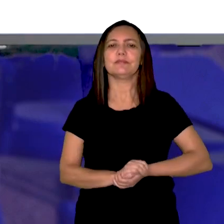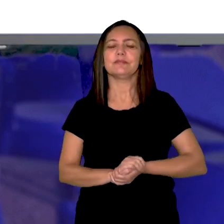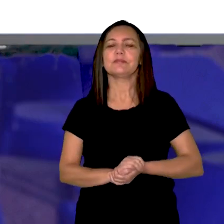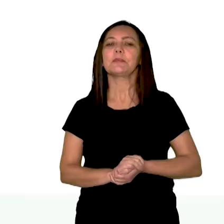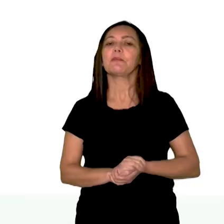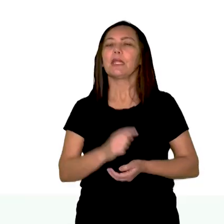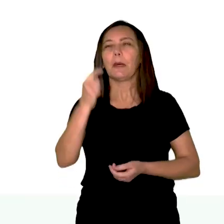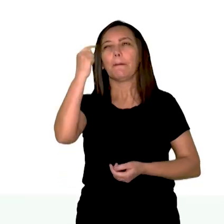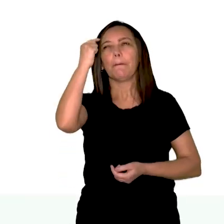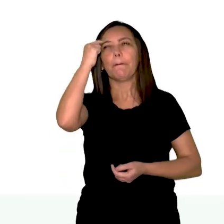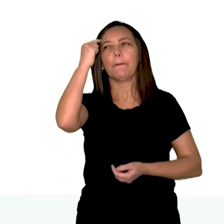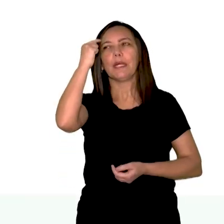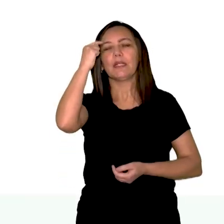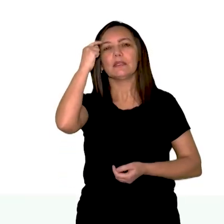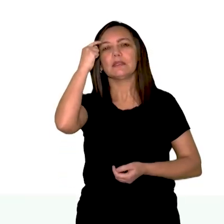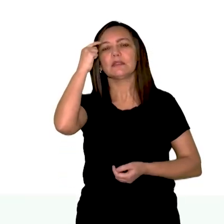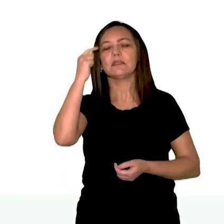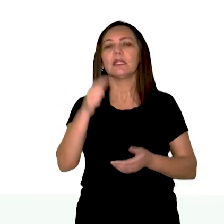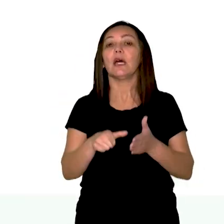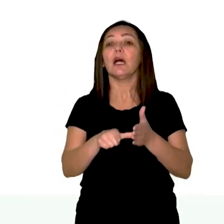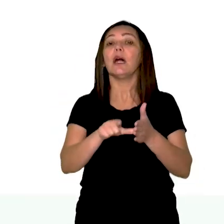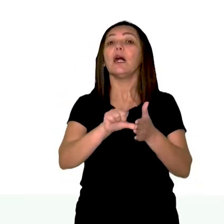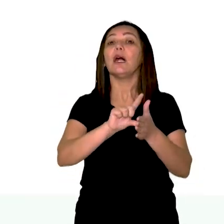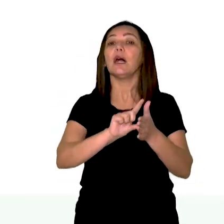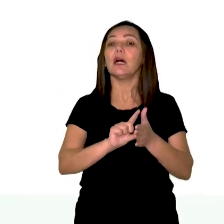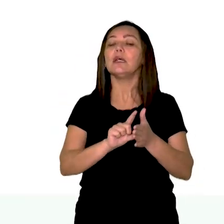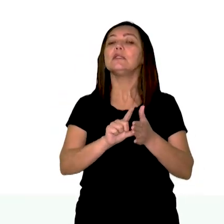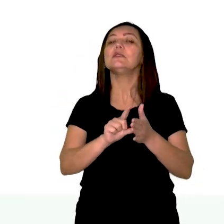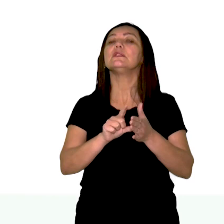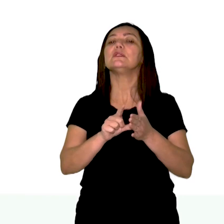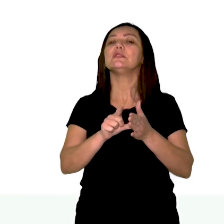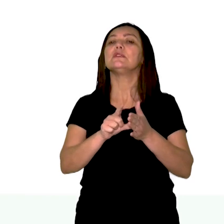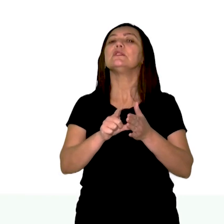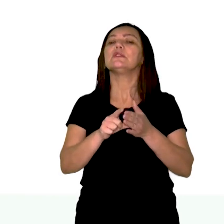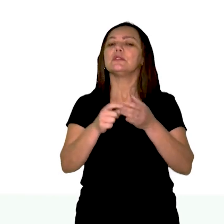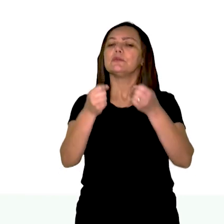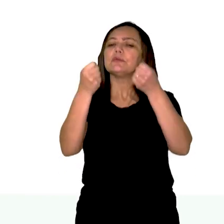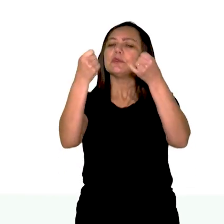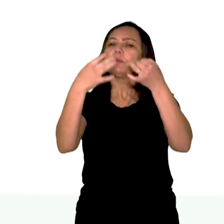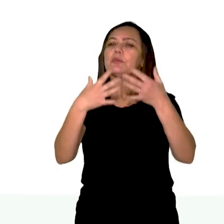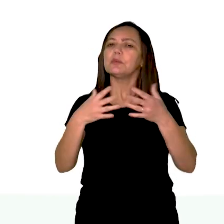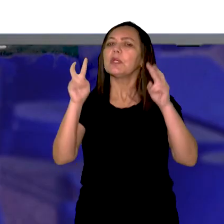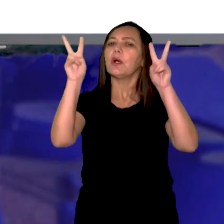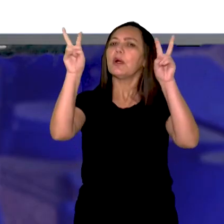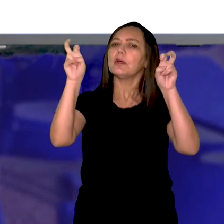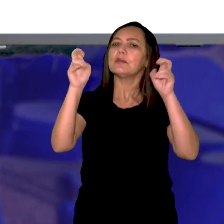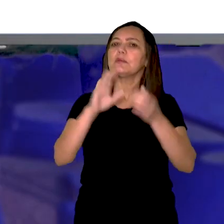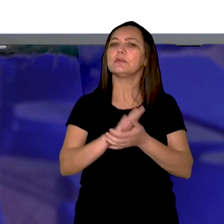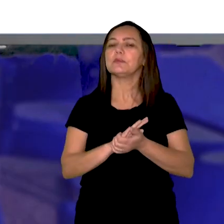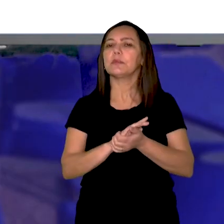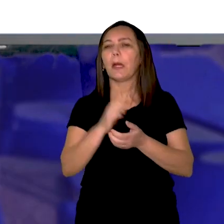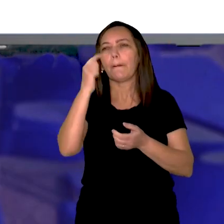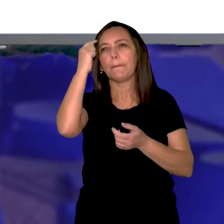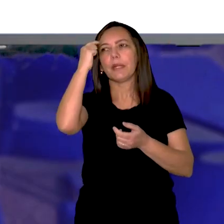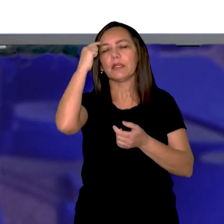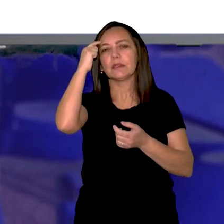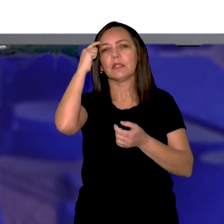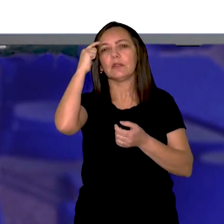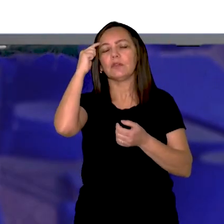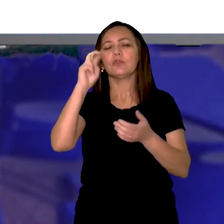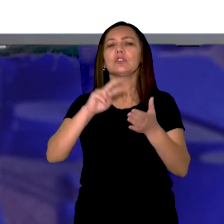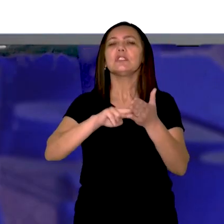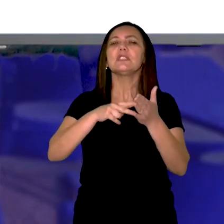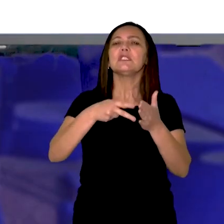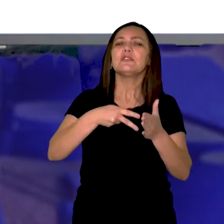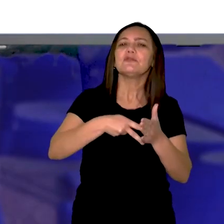Mas vamos pensar, antes da gente voltar para a nossa discussão sobre cultura, pensar um pouquinho sobre a ideia do que é senso